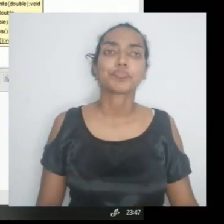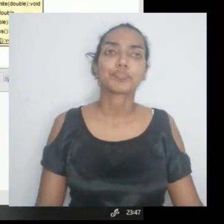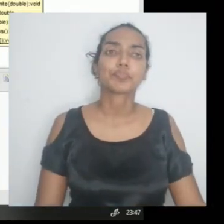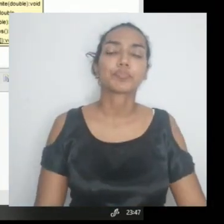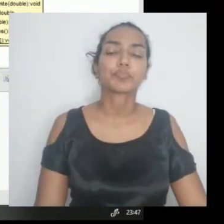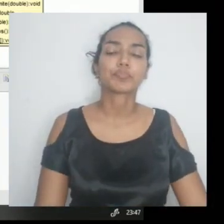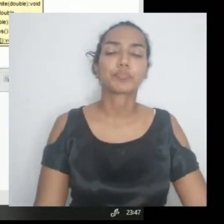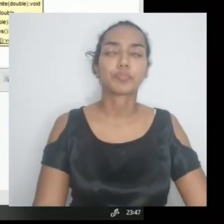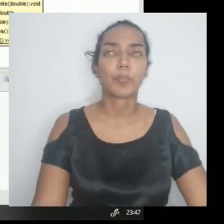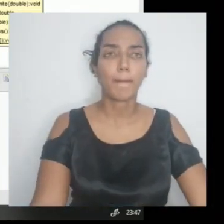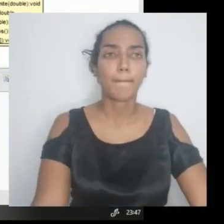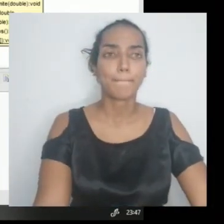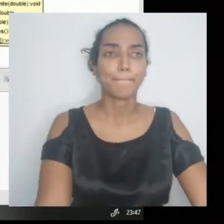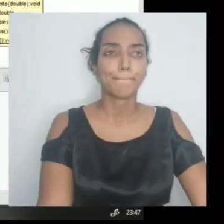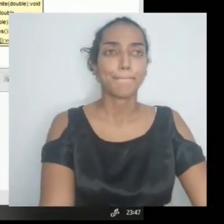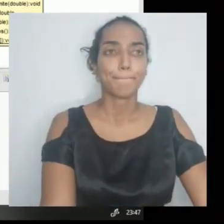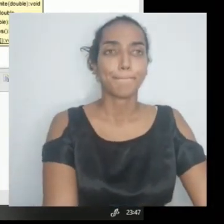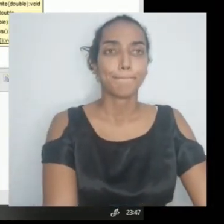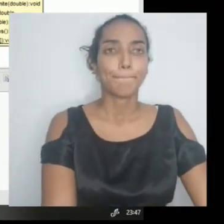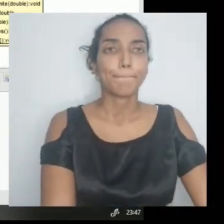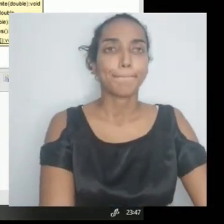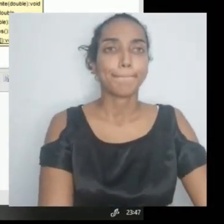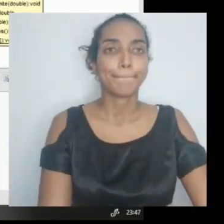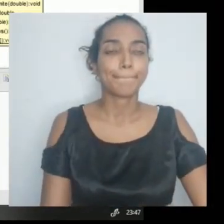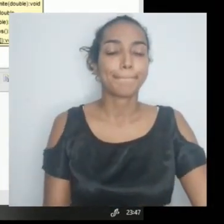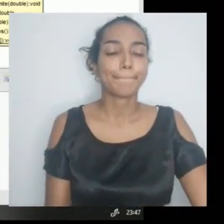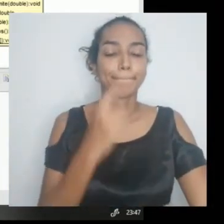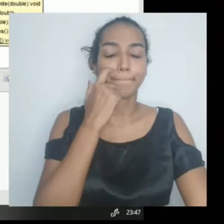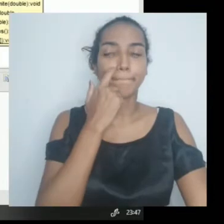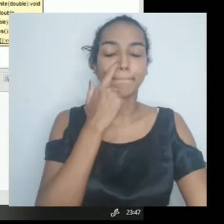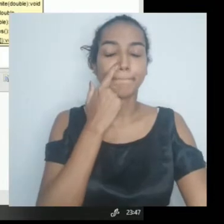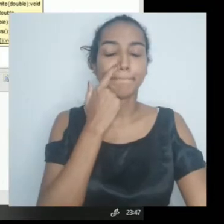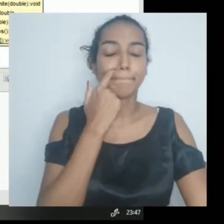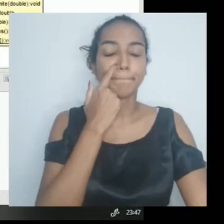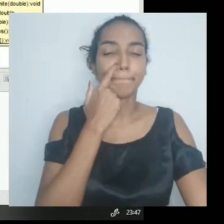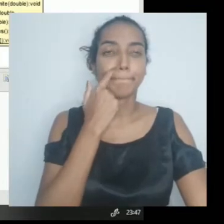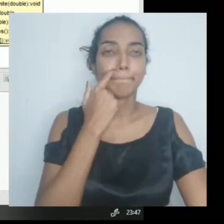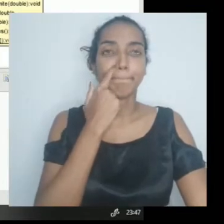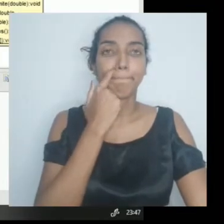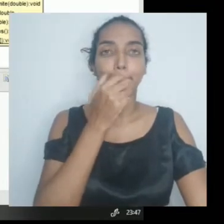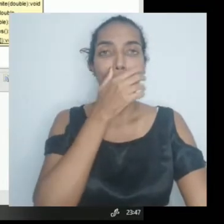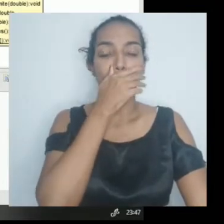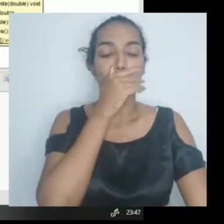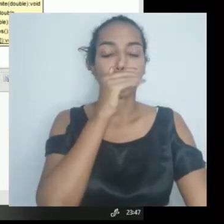repositório de contas, recebe new repositório de contas.